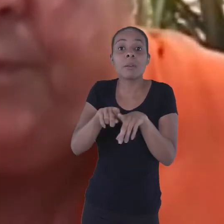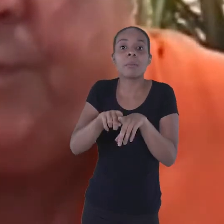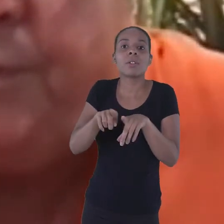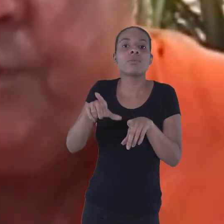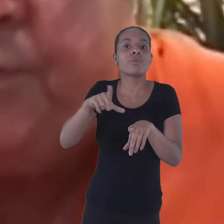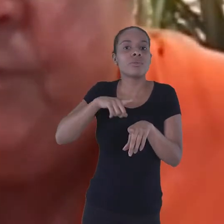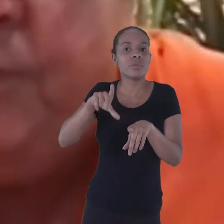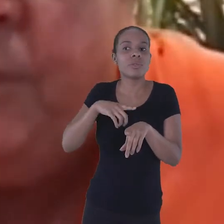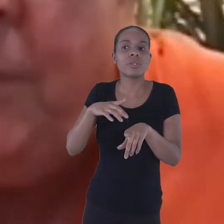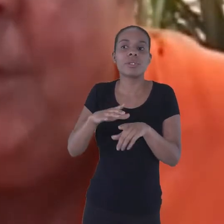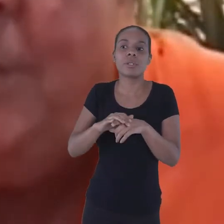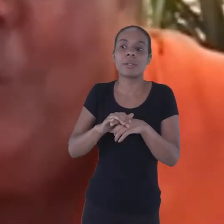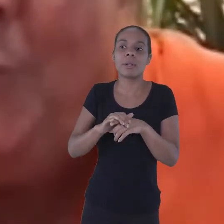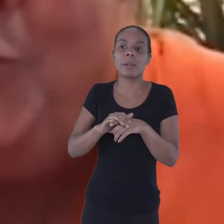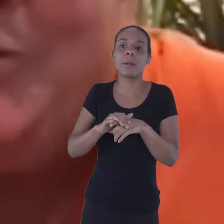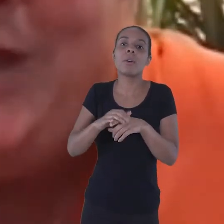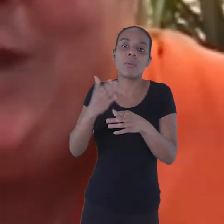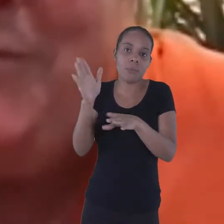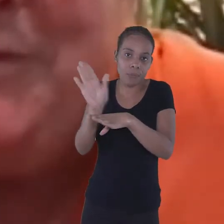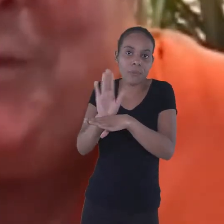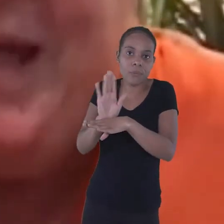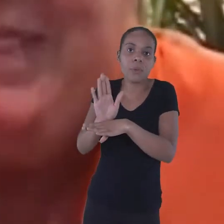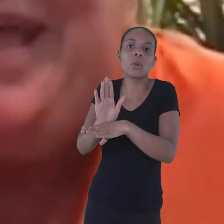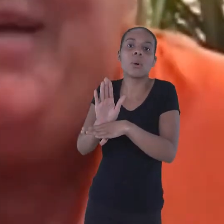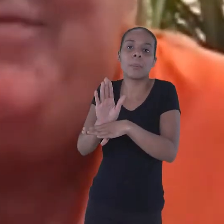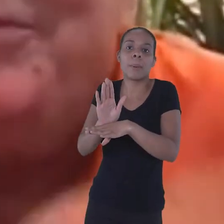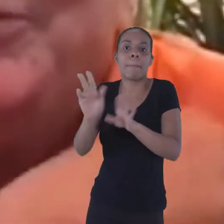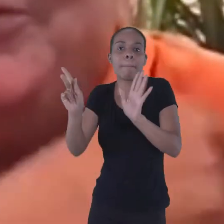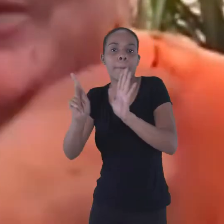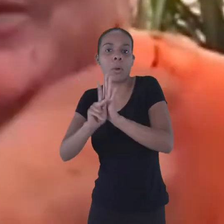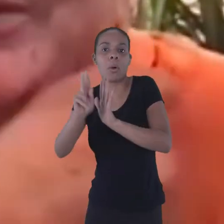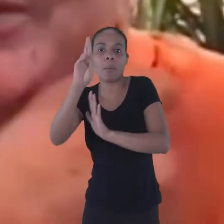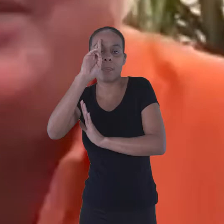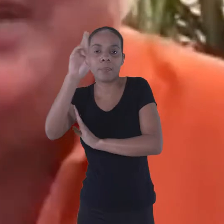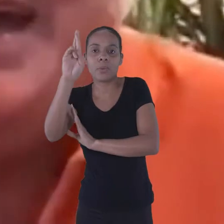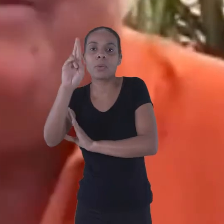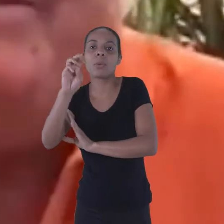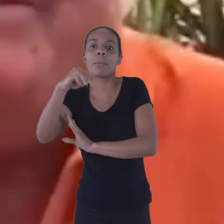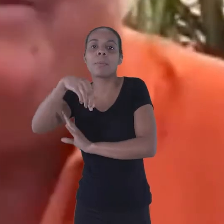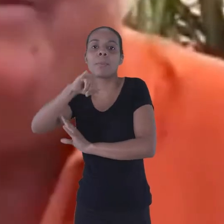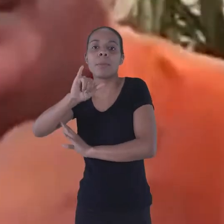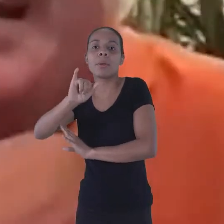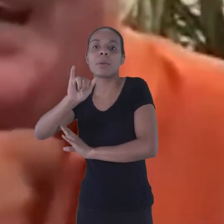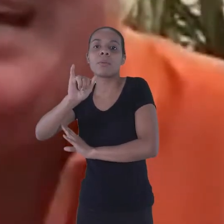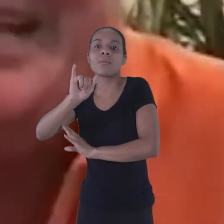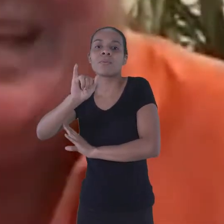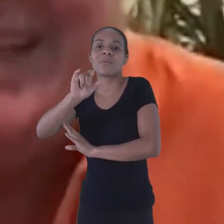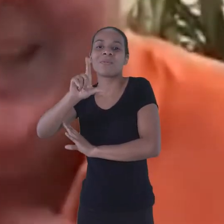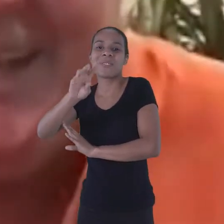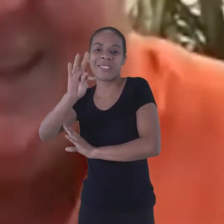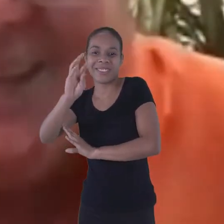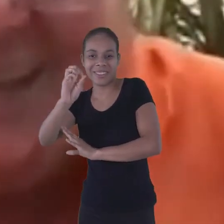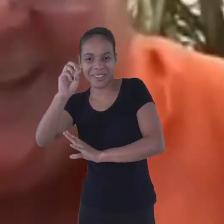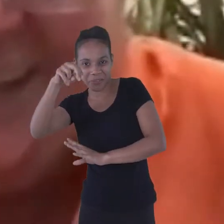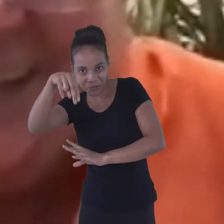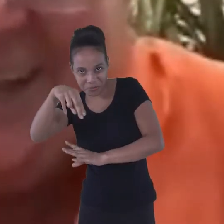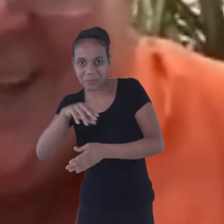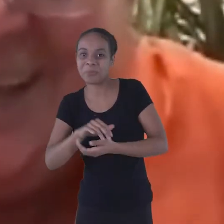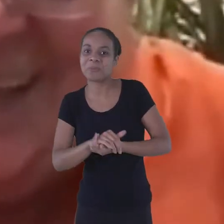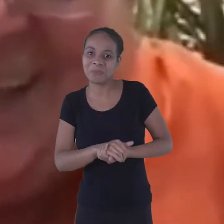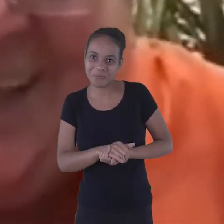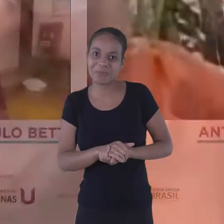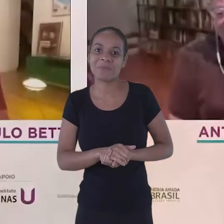Diaba tinha o Milton Gonçalves fazendo. Milton Gonçalves, eu matava o Milton Gonçalves, adorava. Stepan faz um gesto que simboliza